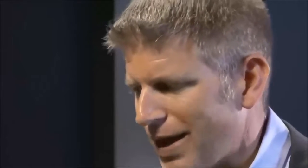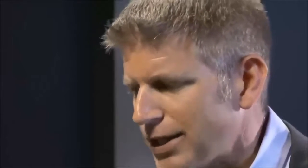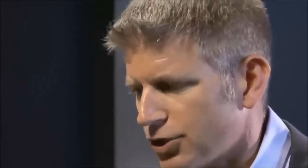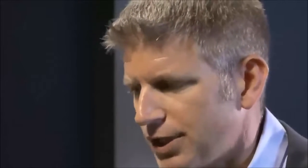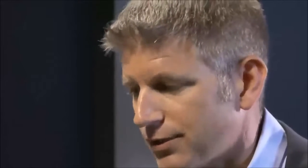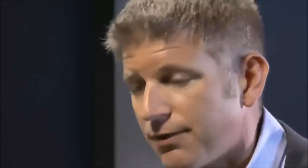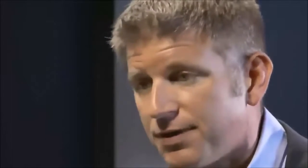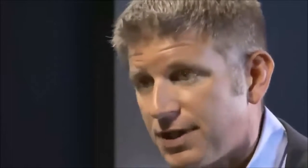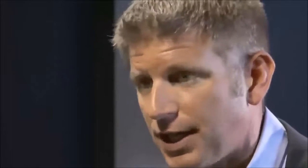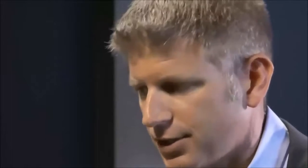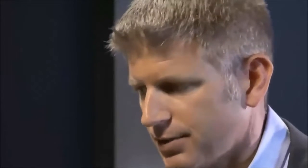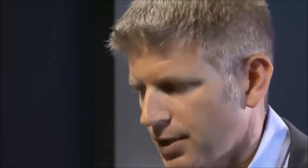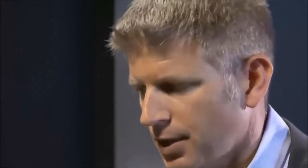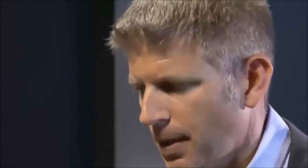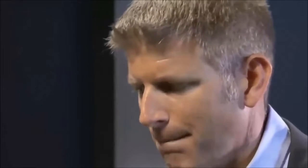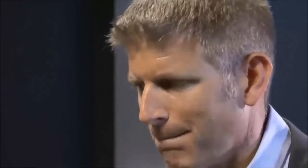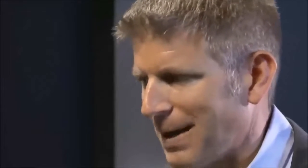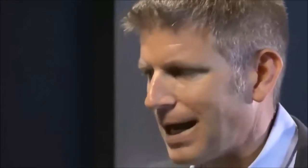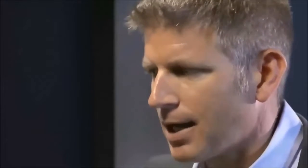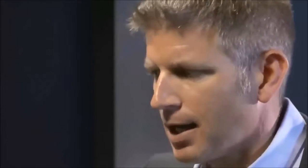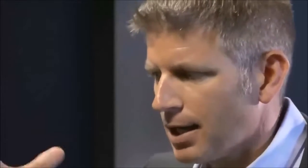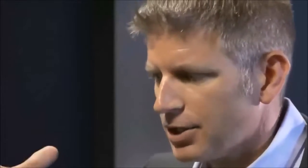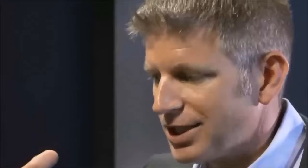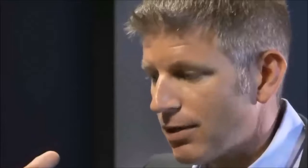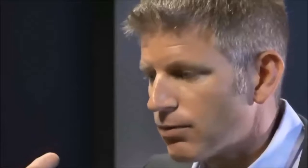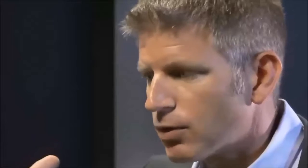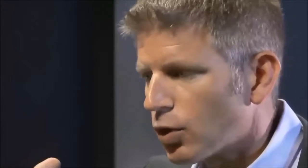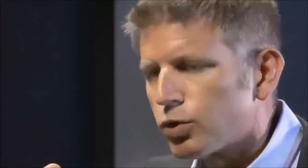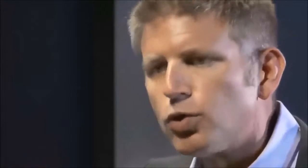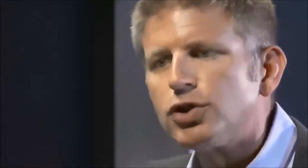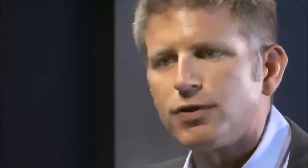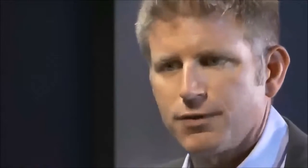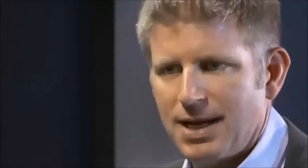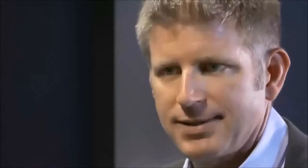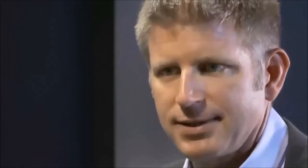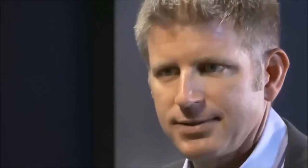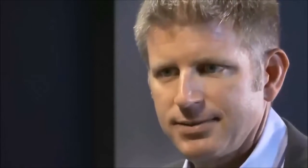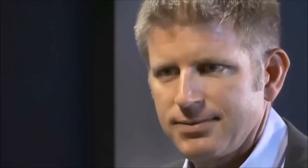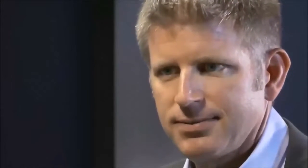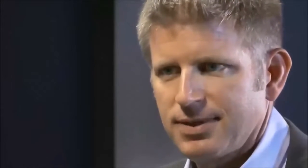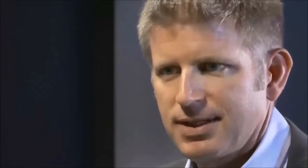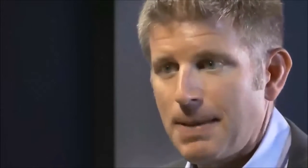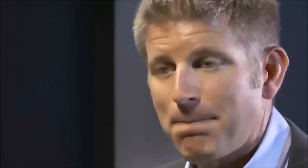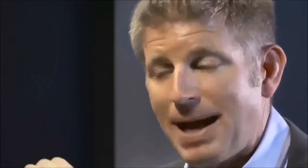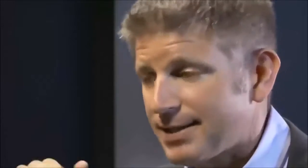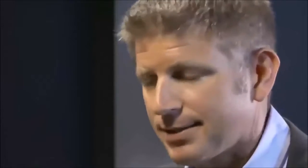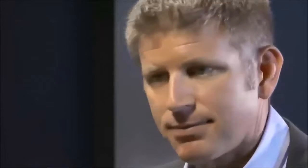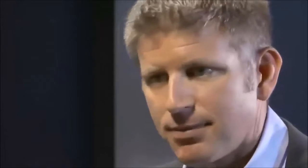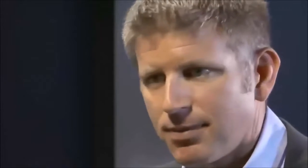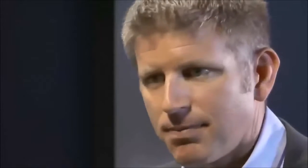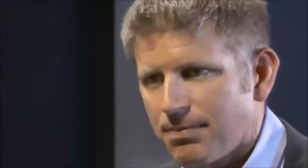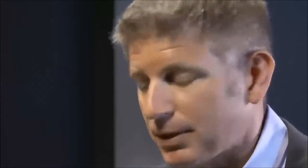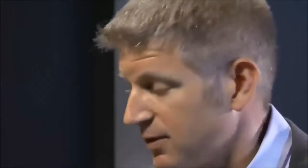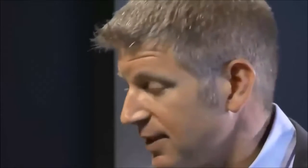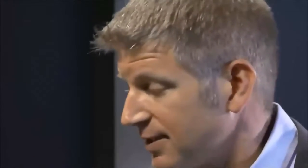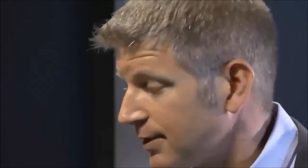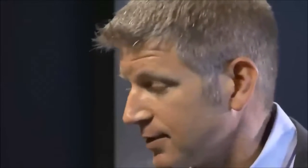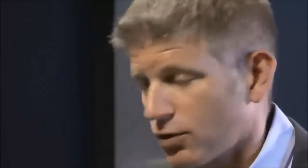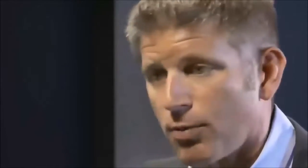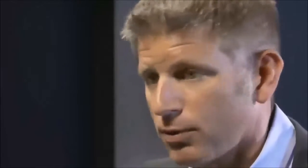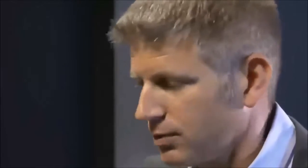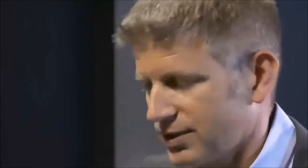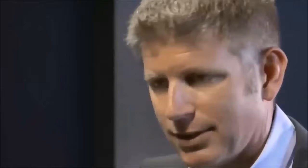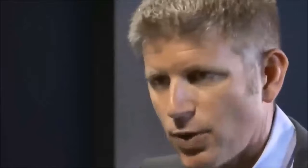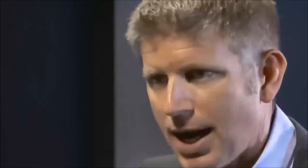queimadas com energia suficiente para gerar um coluna de fumaça que passa pelas